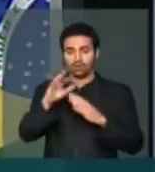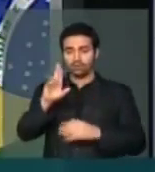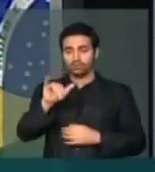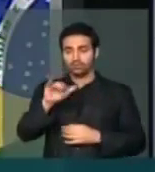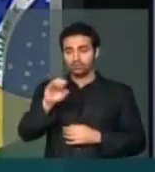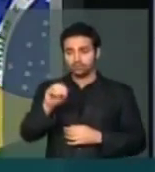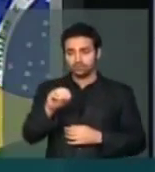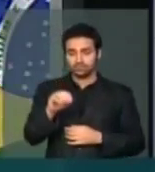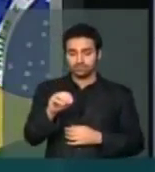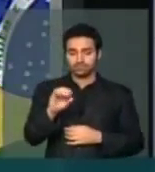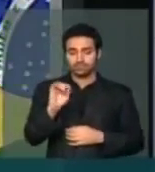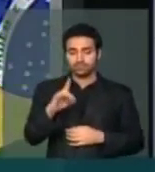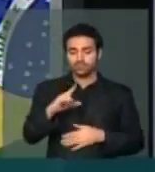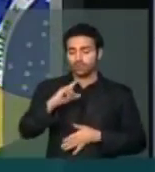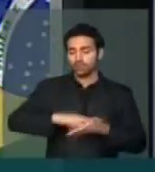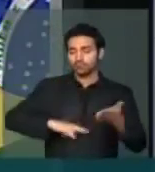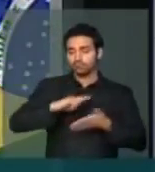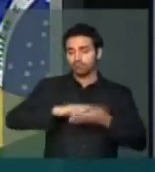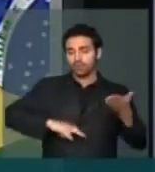solta nota após nota,